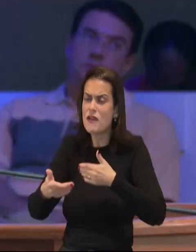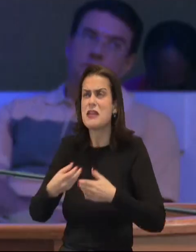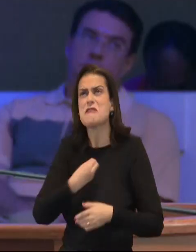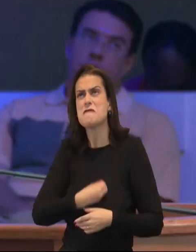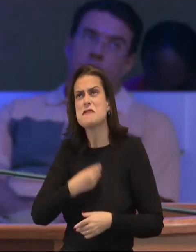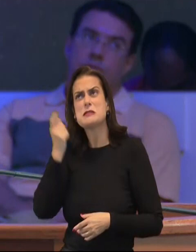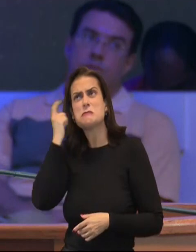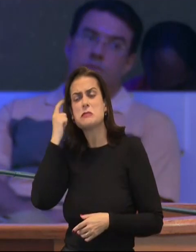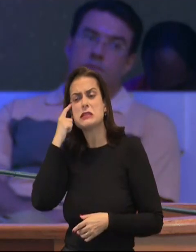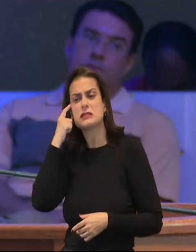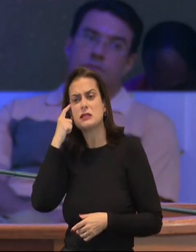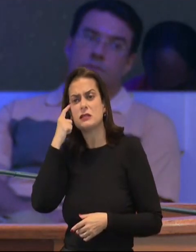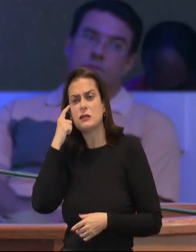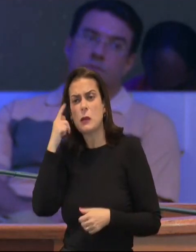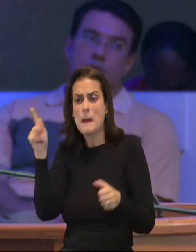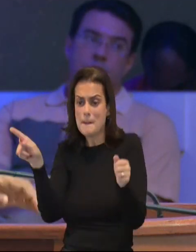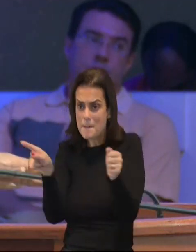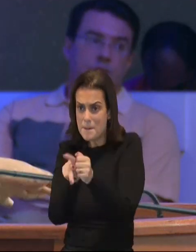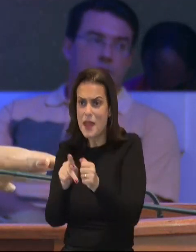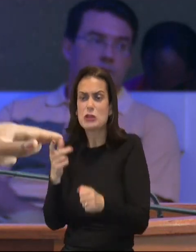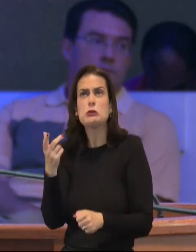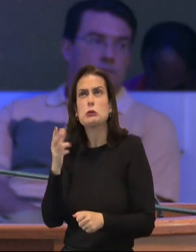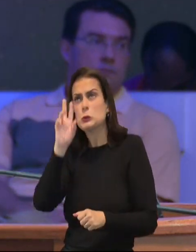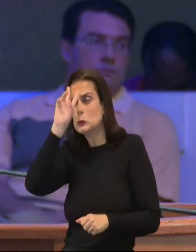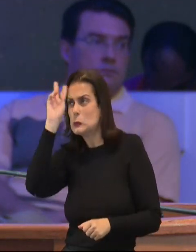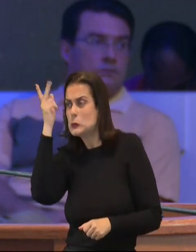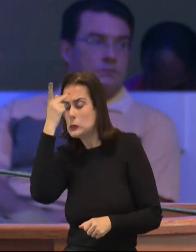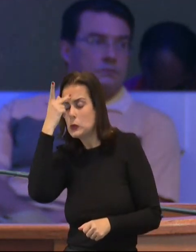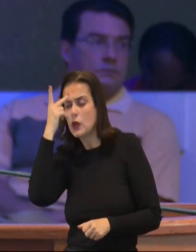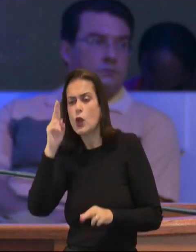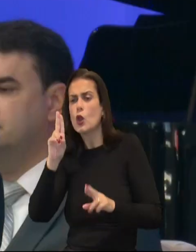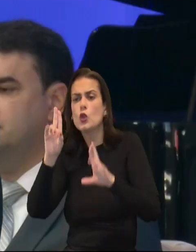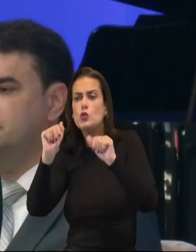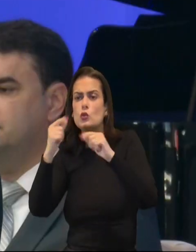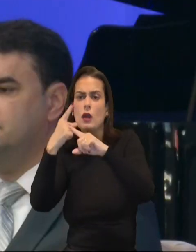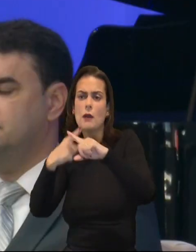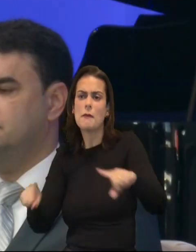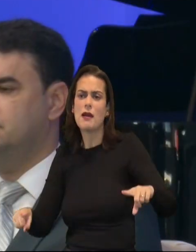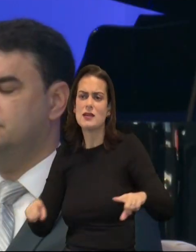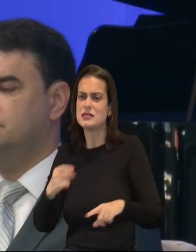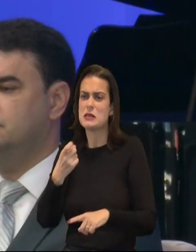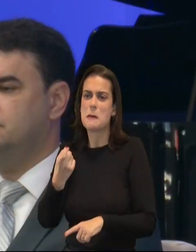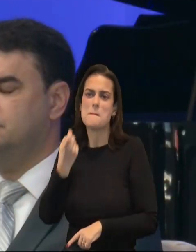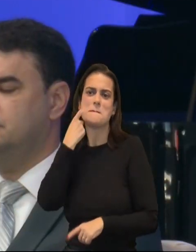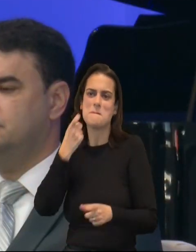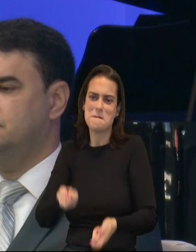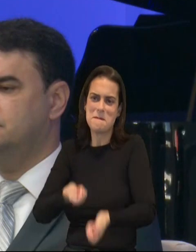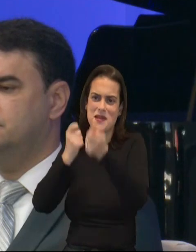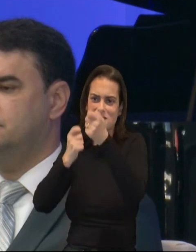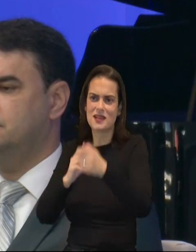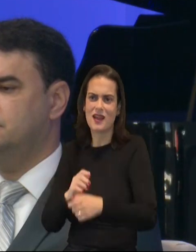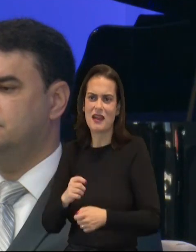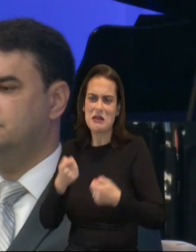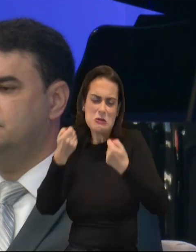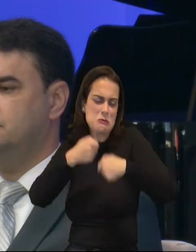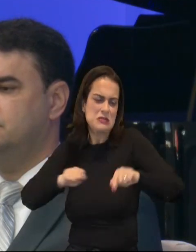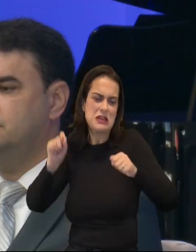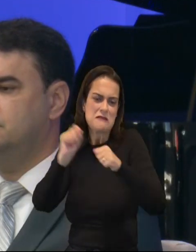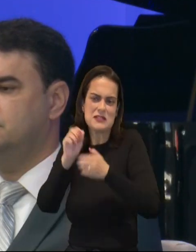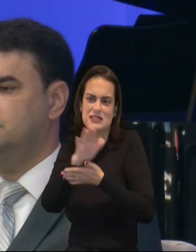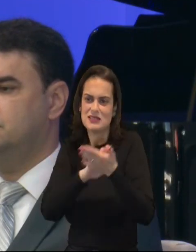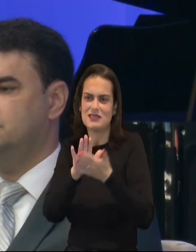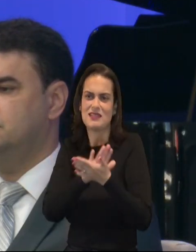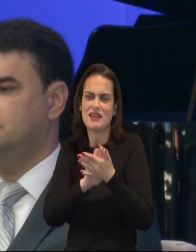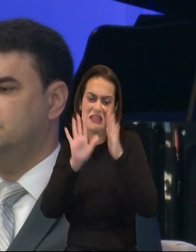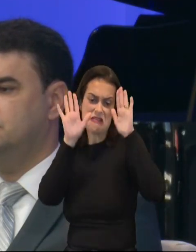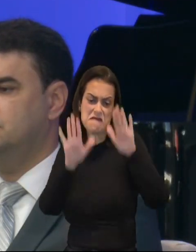Pedro queria que ali se estabelecesse, e que nunca mais ele tivesse que pescar, e que nunca mais ele tivesse que fazer nada, e que ele estivesse ali